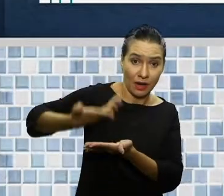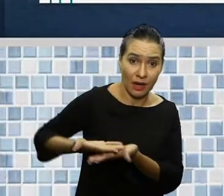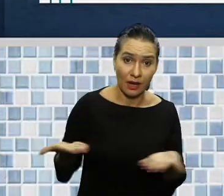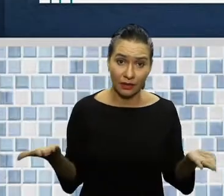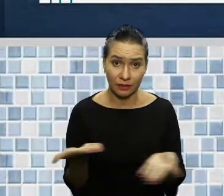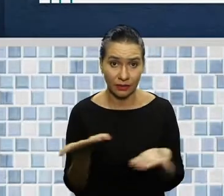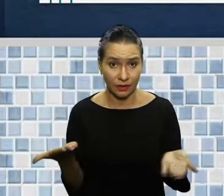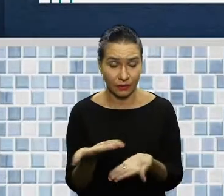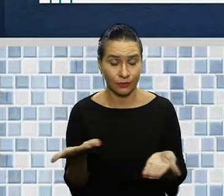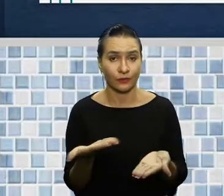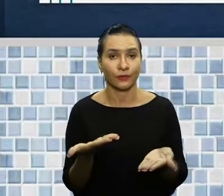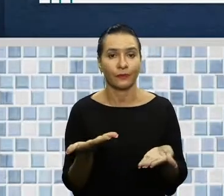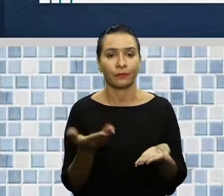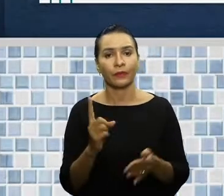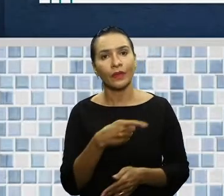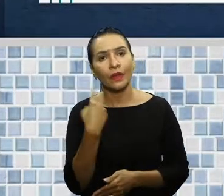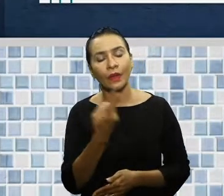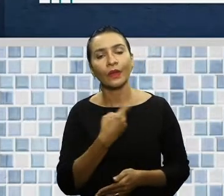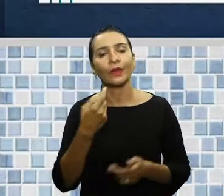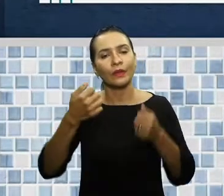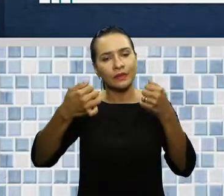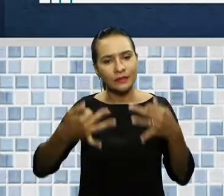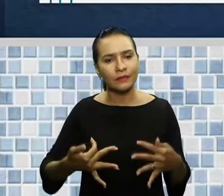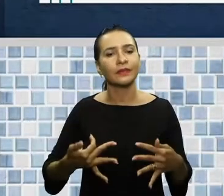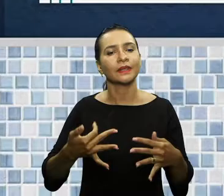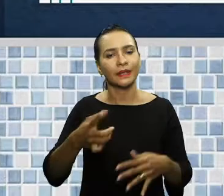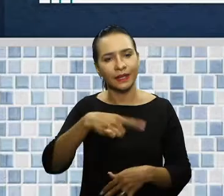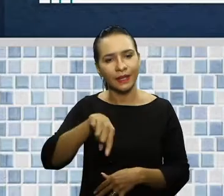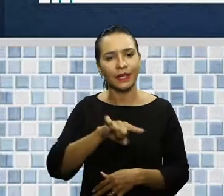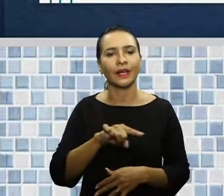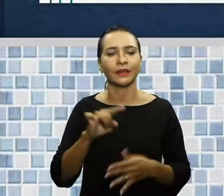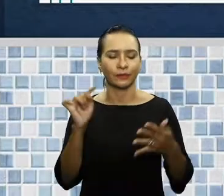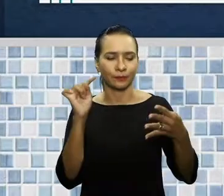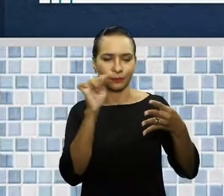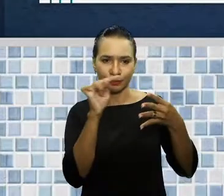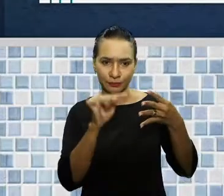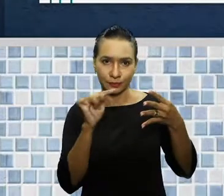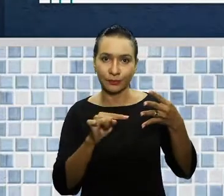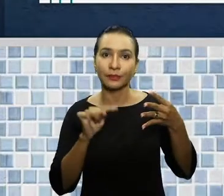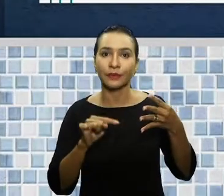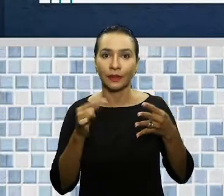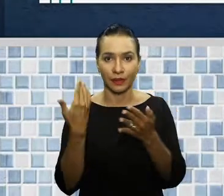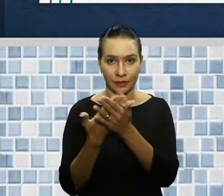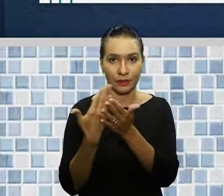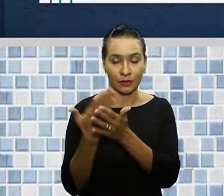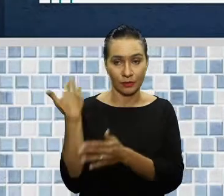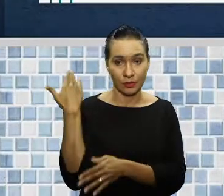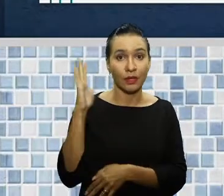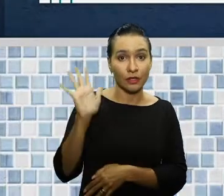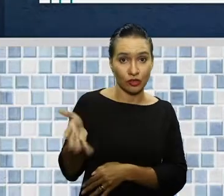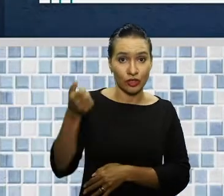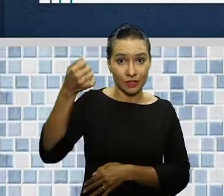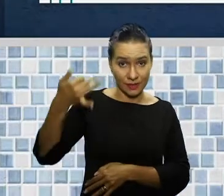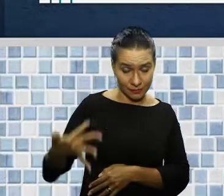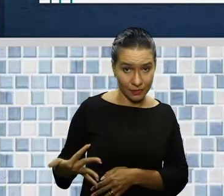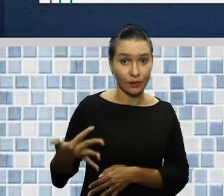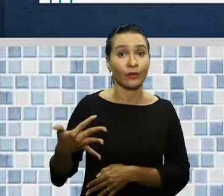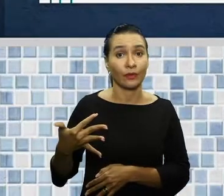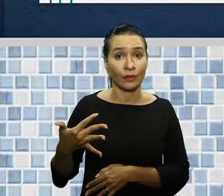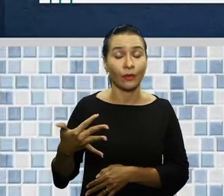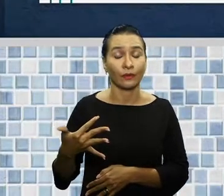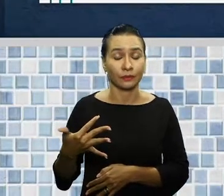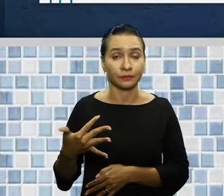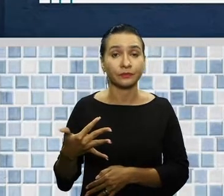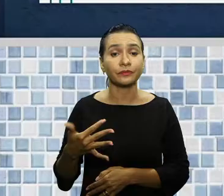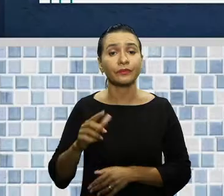Então, falando sobre tudo isso, né, que eu pontuei, que foi importante na aula passada, para a gente ter um entendimento melhor dessa